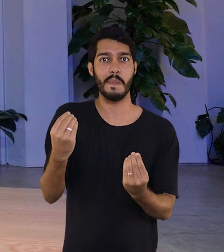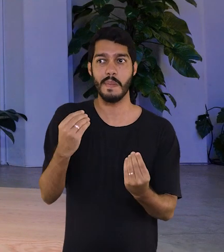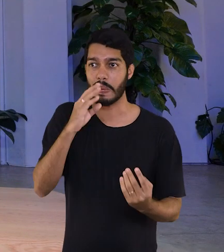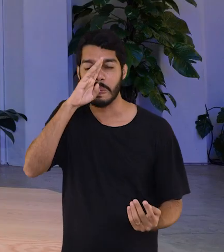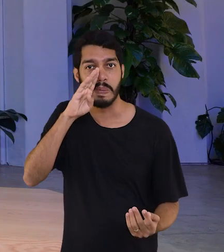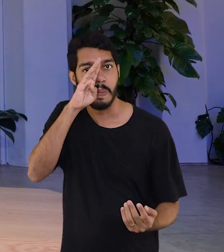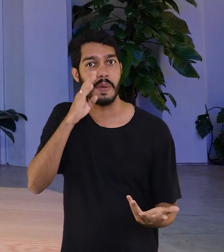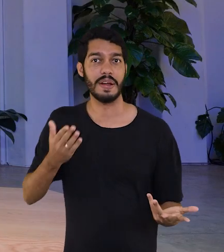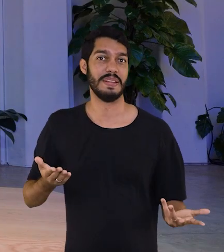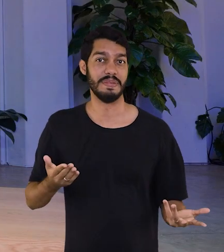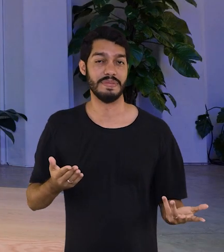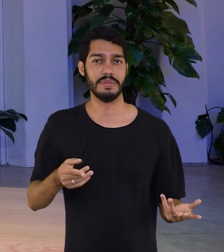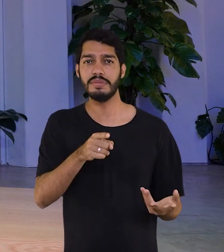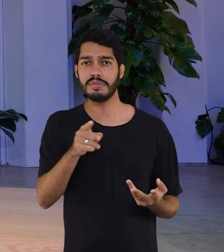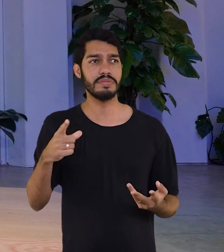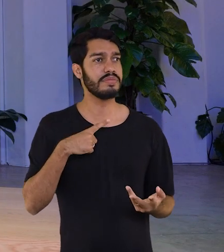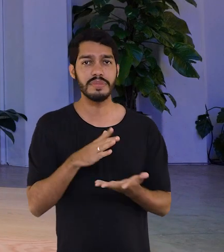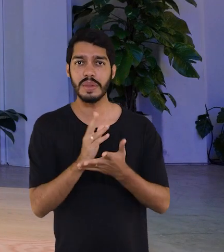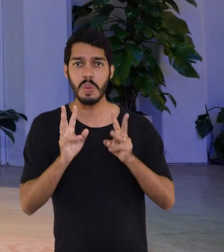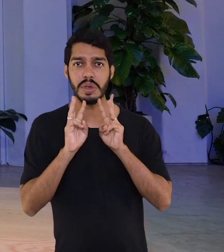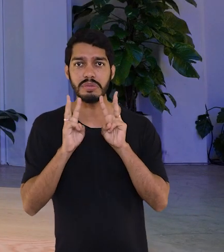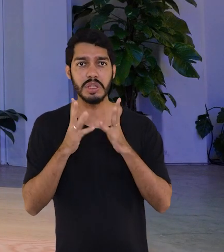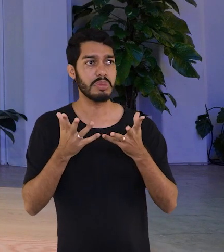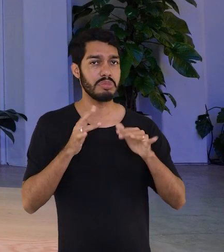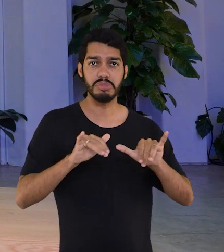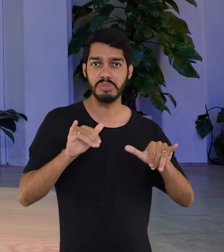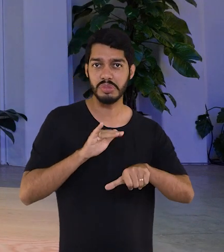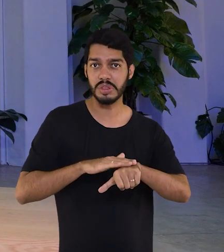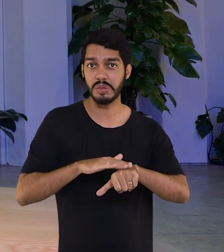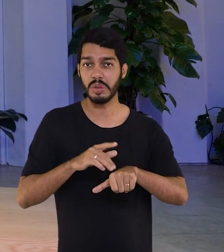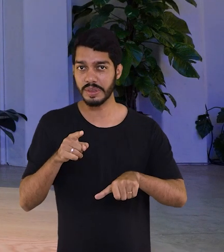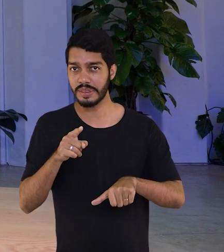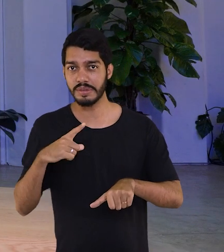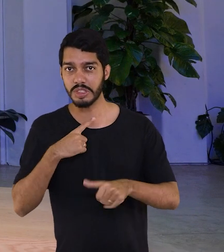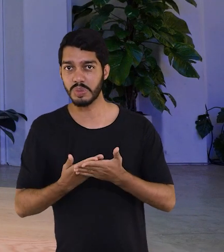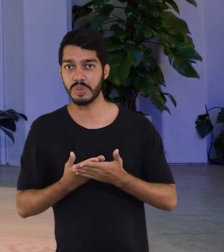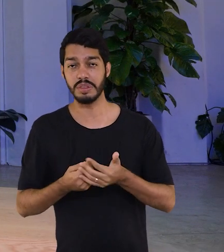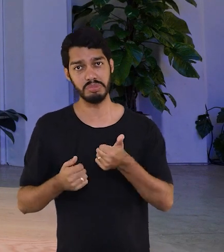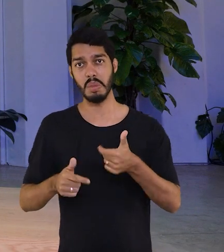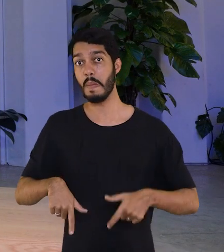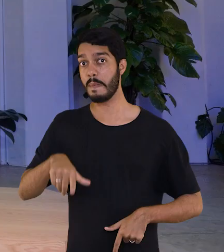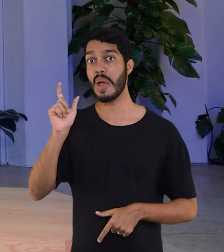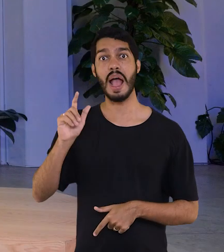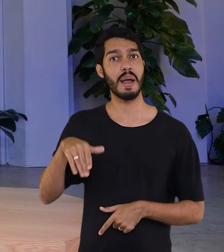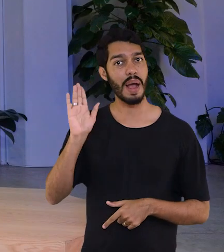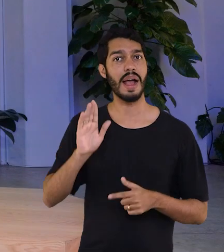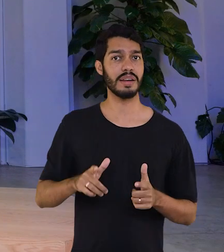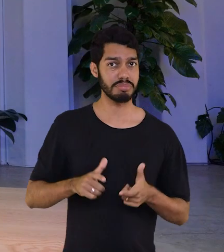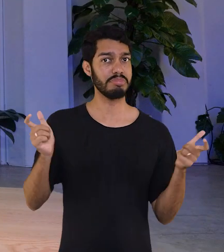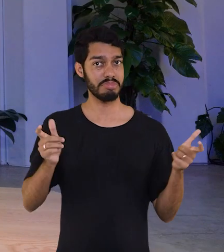surreal. Os times que trabalham com algum publicitário aqui, ou a gente está estudando propaganda, marketing e tal?